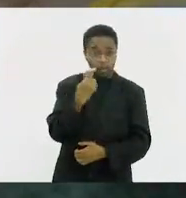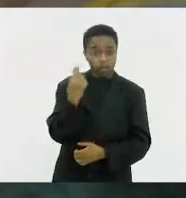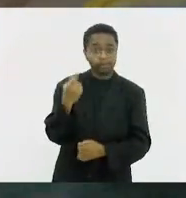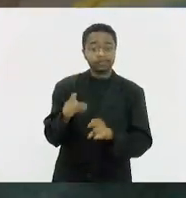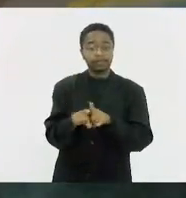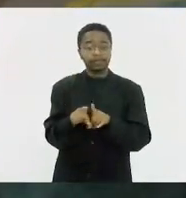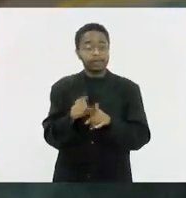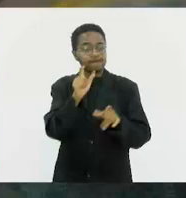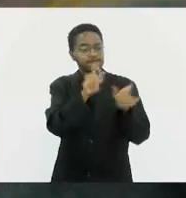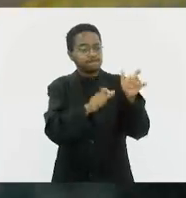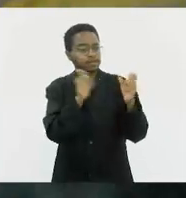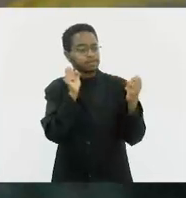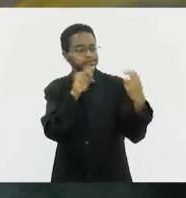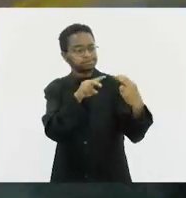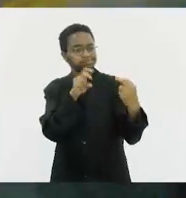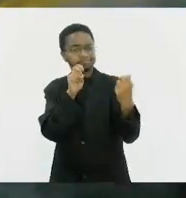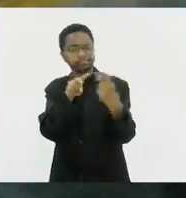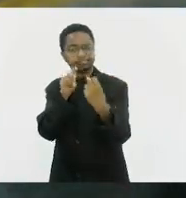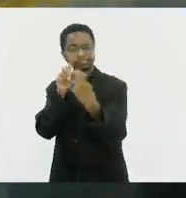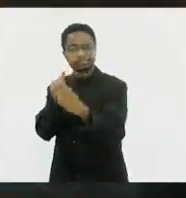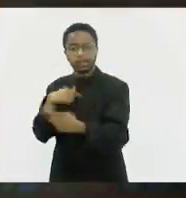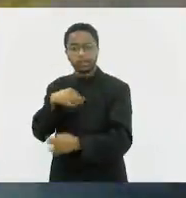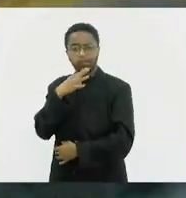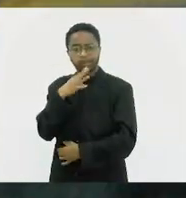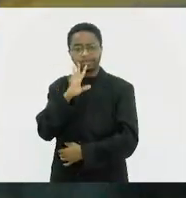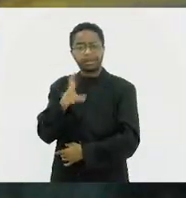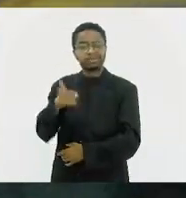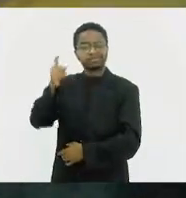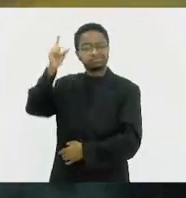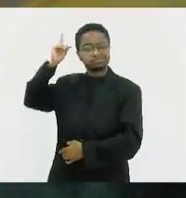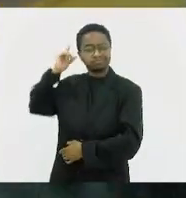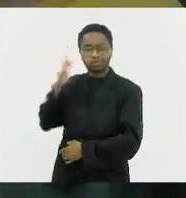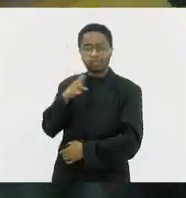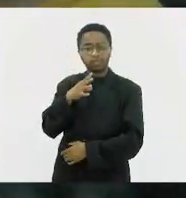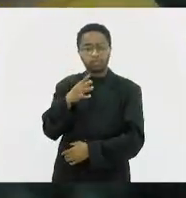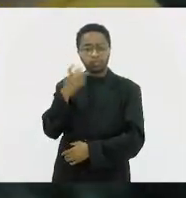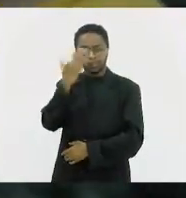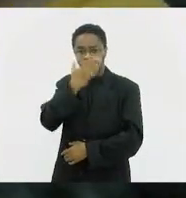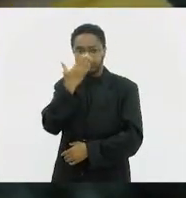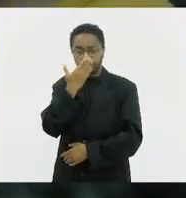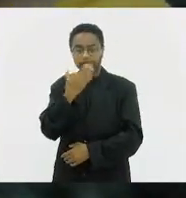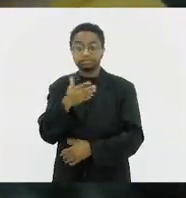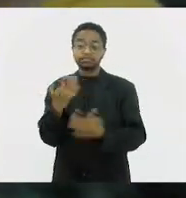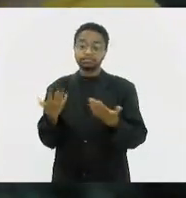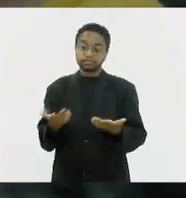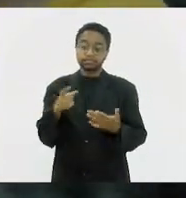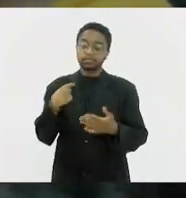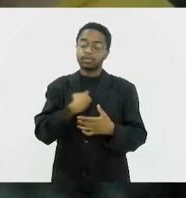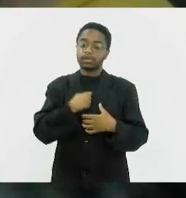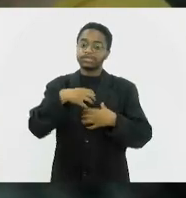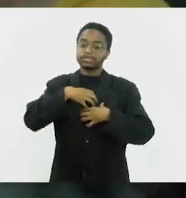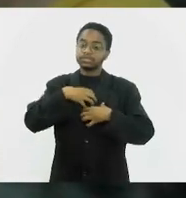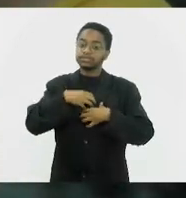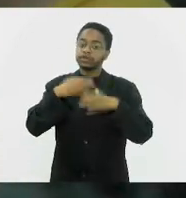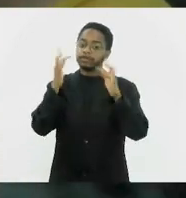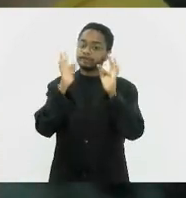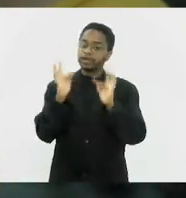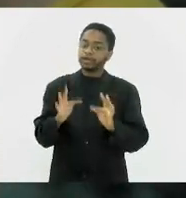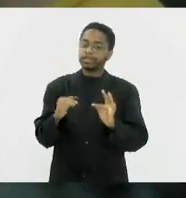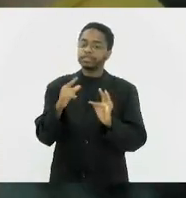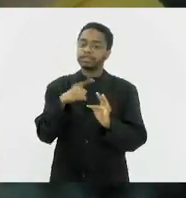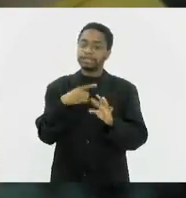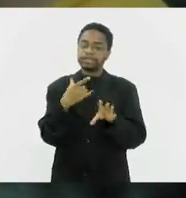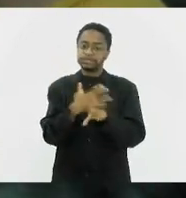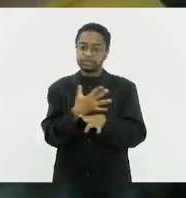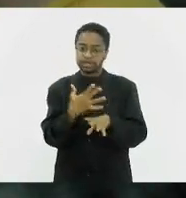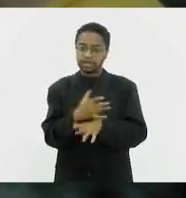os rostinhos conhecidos, que eu não via há muitos anos. Então, nós temos a felicidade de ter a nossa